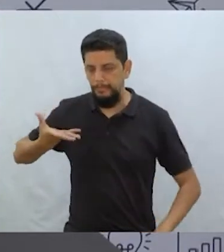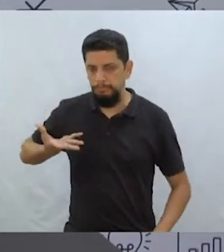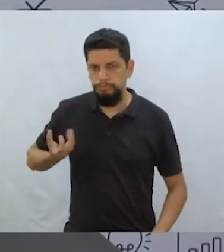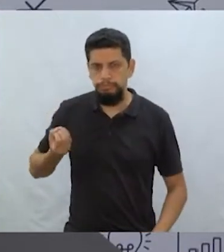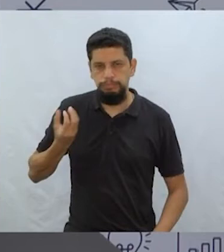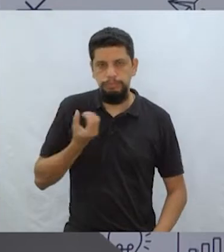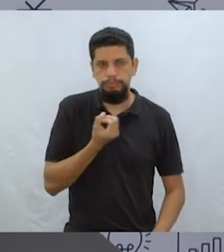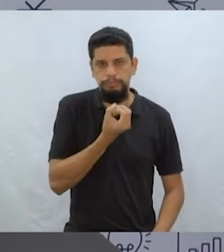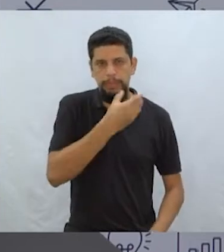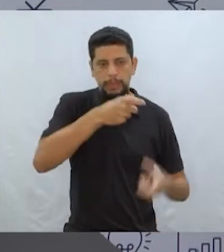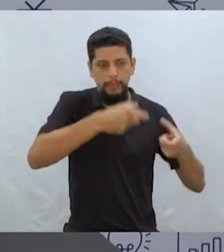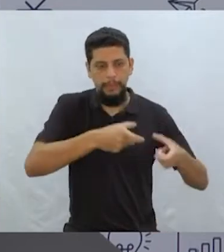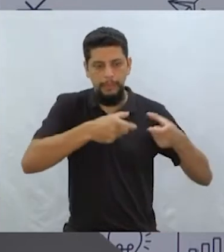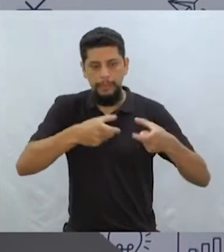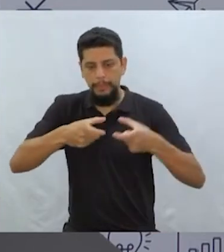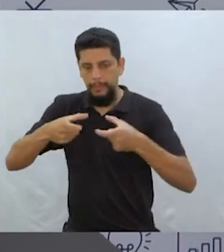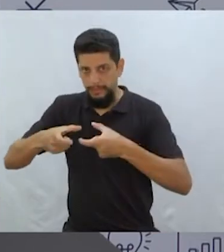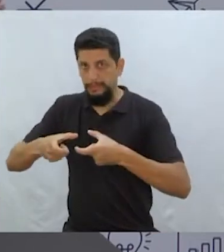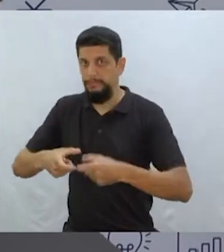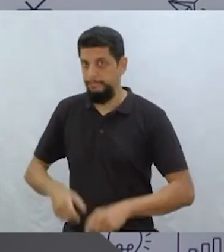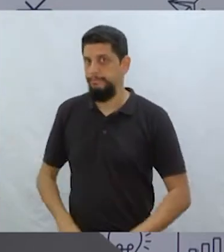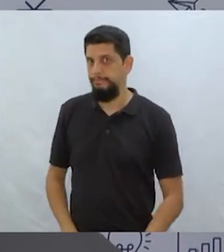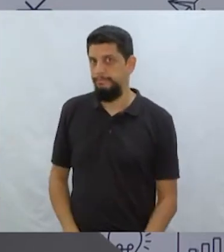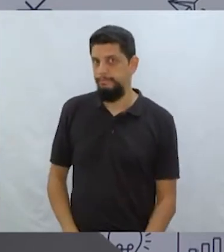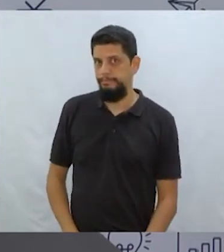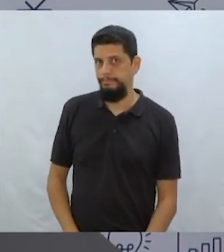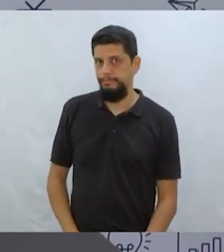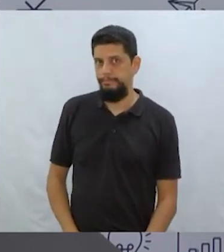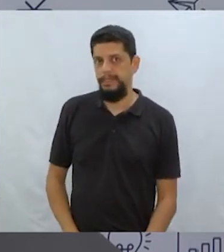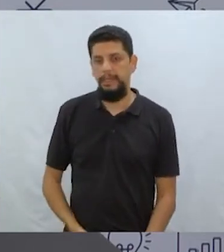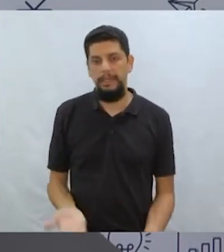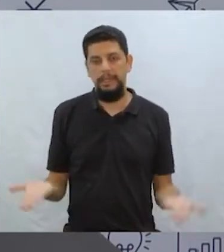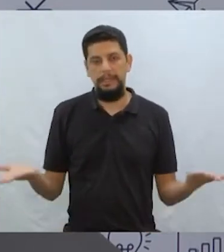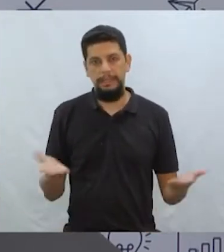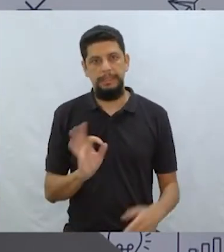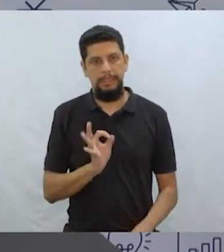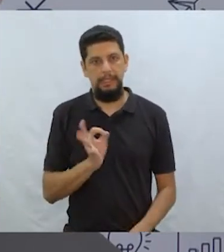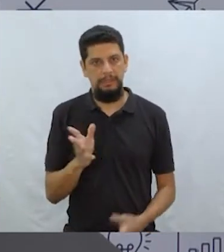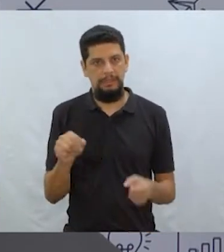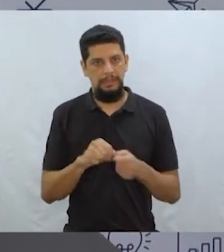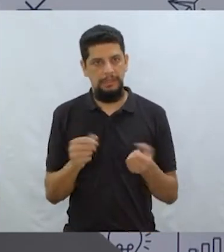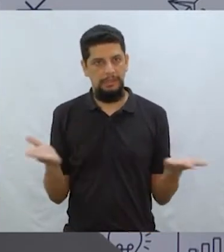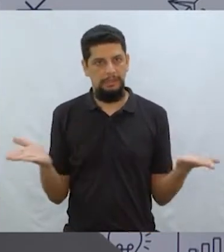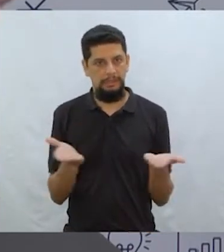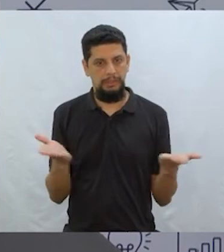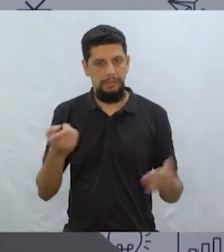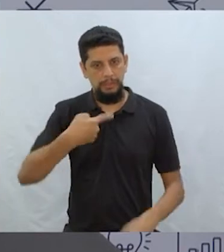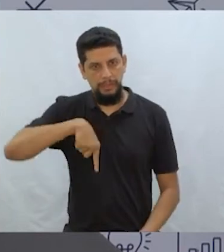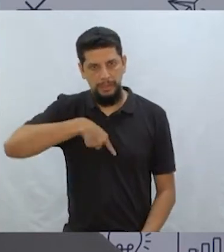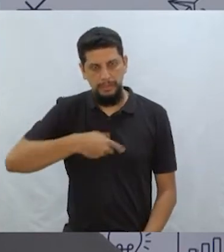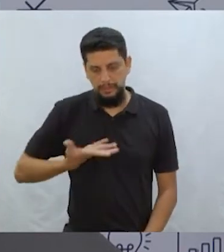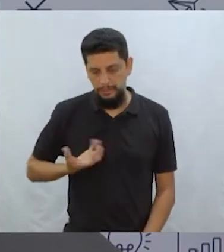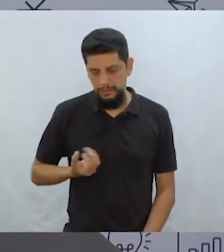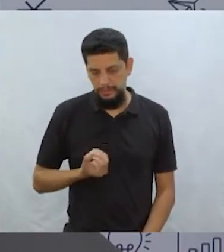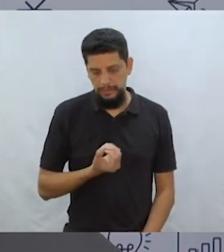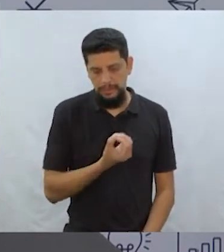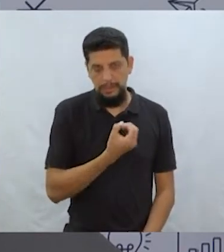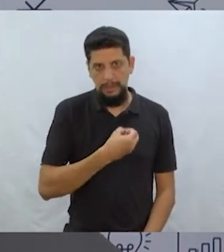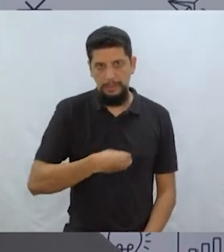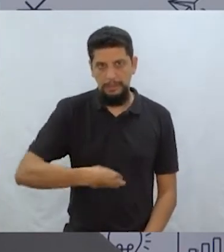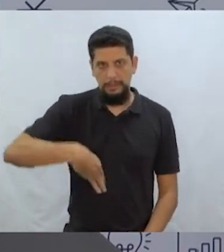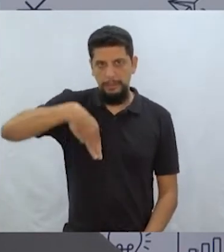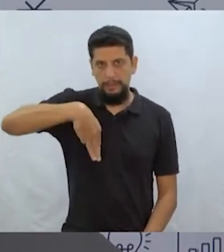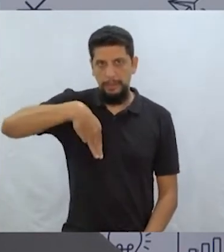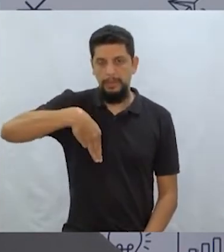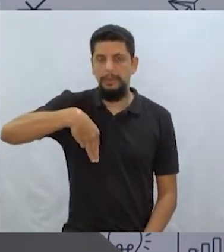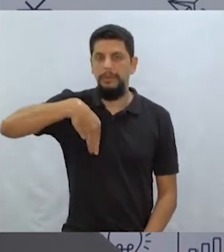viajar por muitos lugares sem que nós saíssemos de casa e exatamente isso que nós vamos fazer nós vamos viajar para